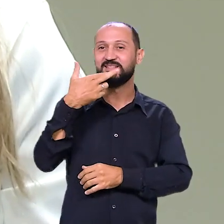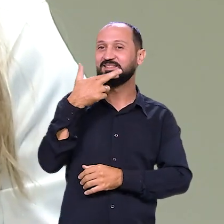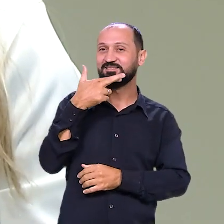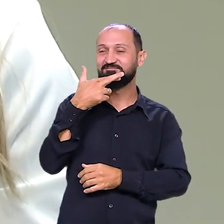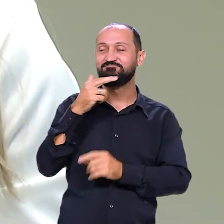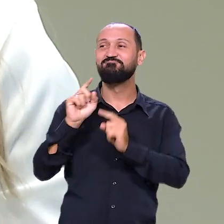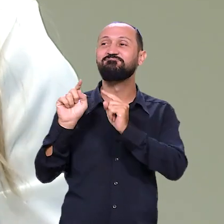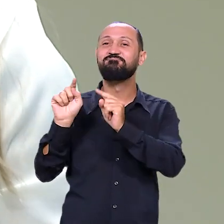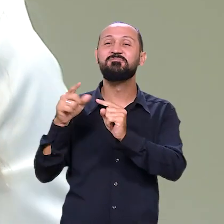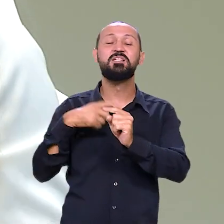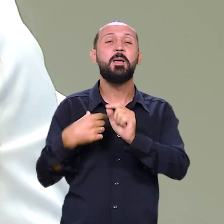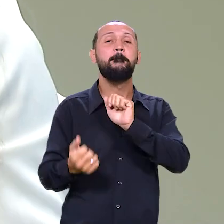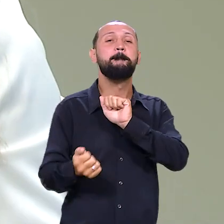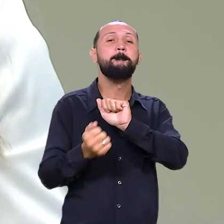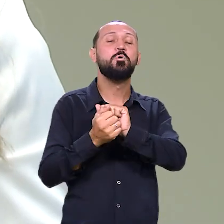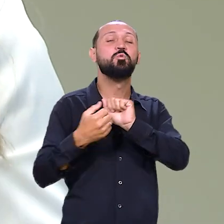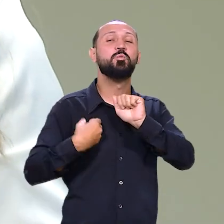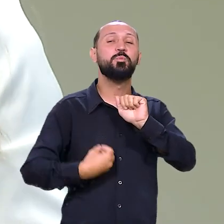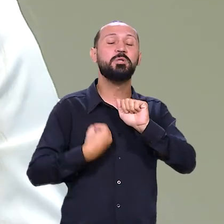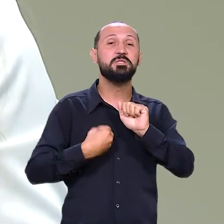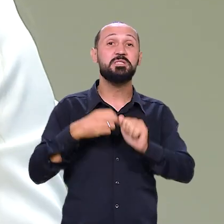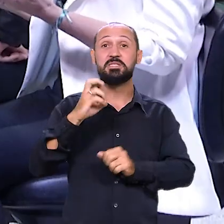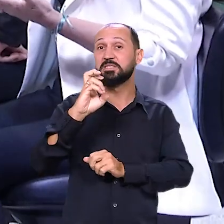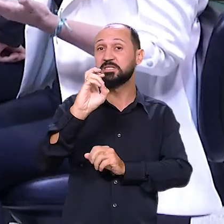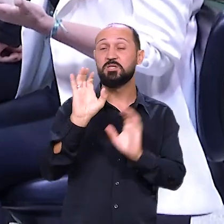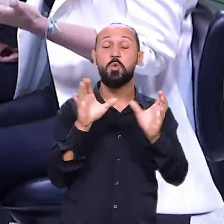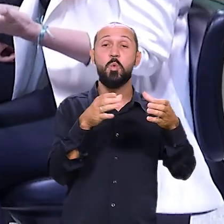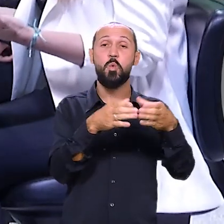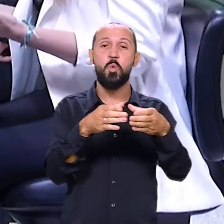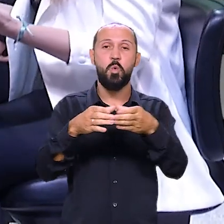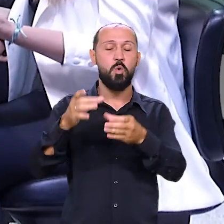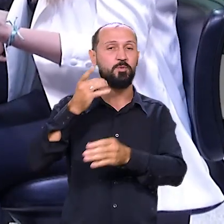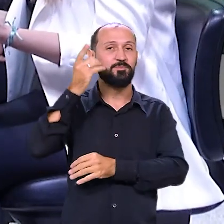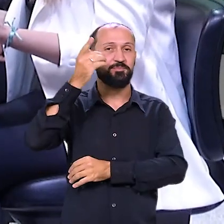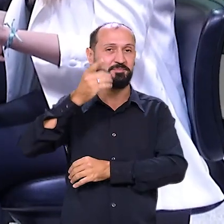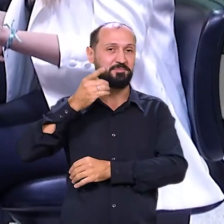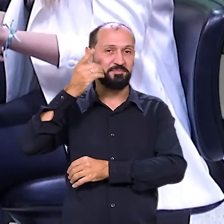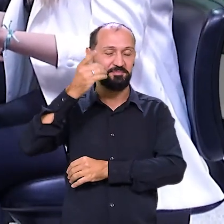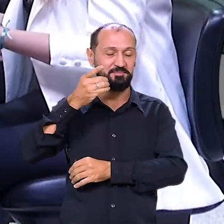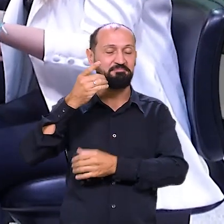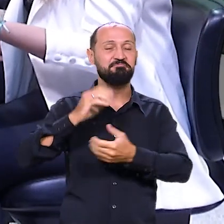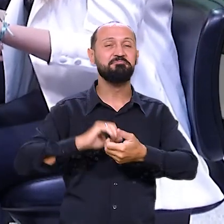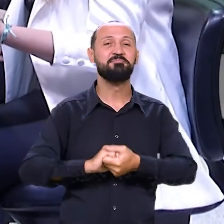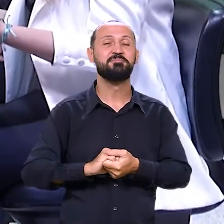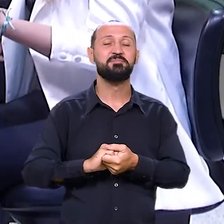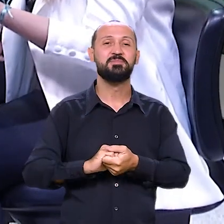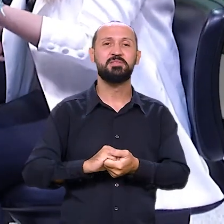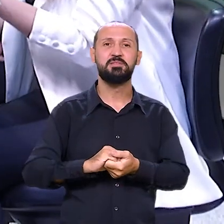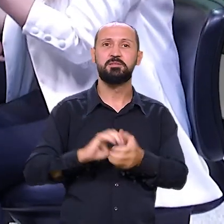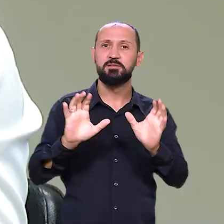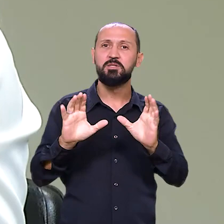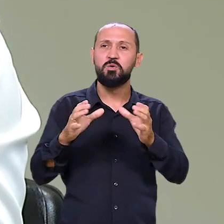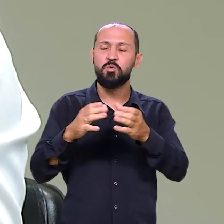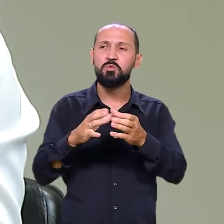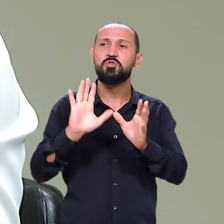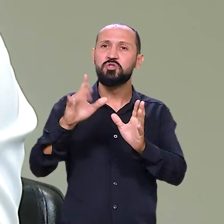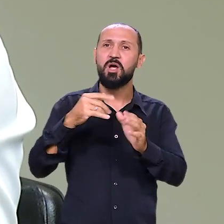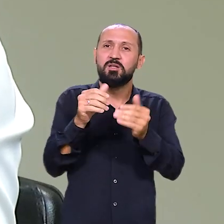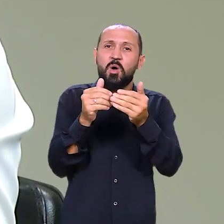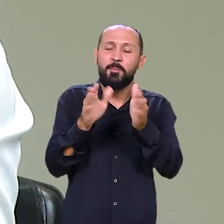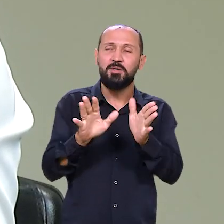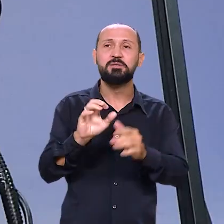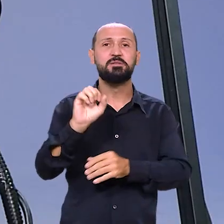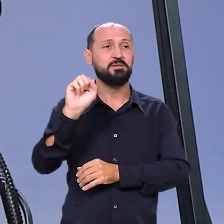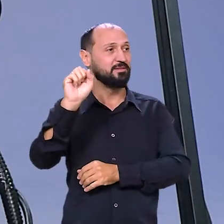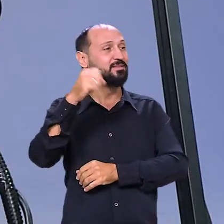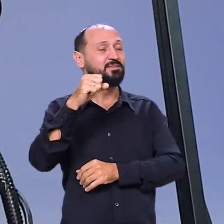Renato Câmara, né? Ele que aí faz parte de 5 frentes parlamentares que está à frente, 5 frentes ativas, né,